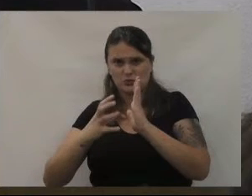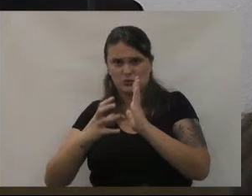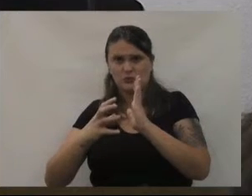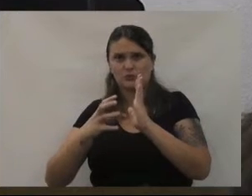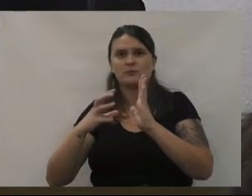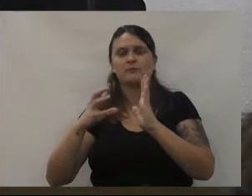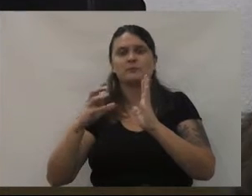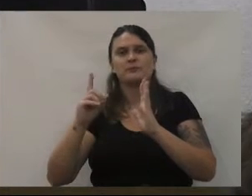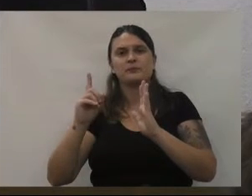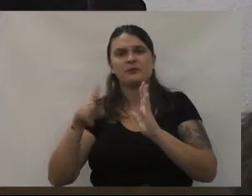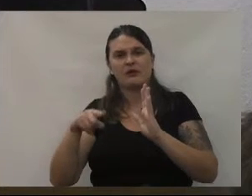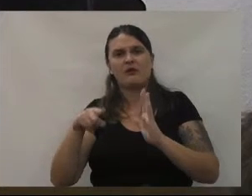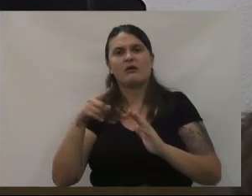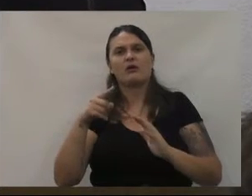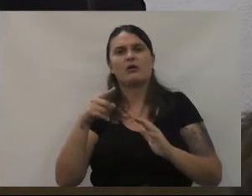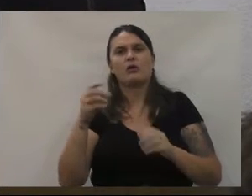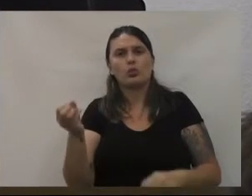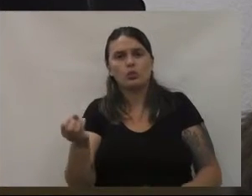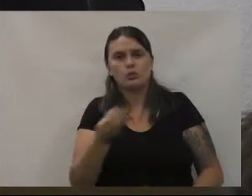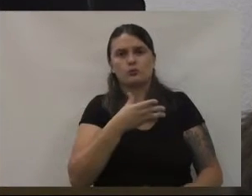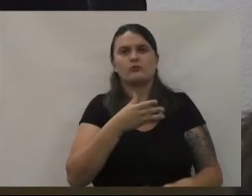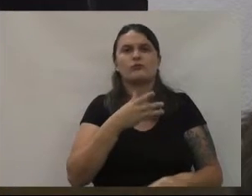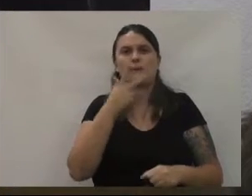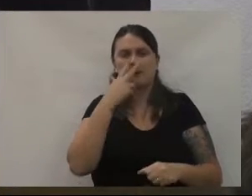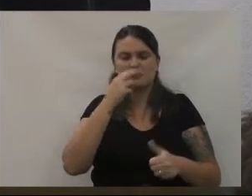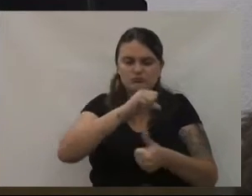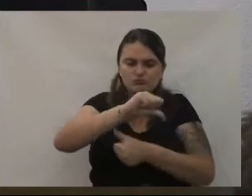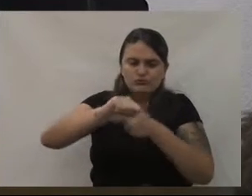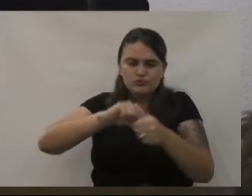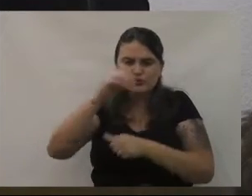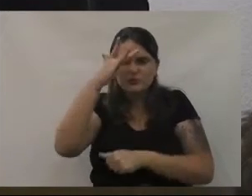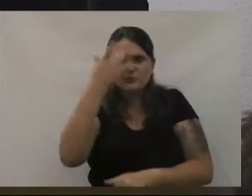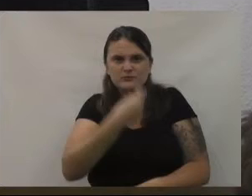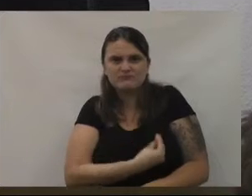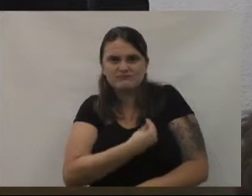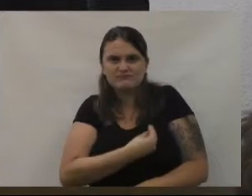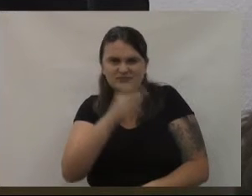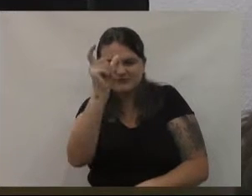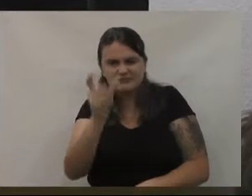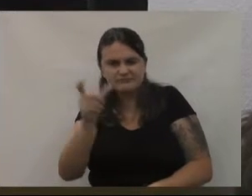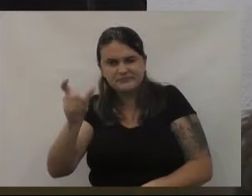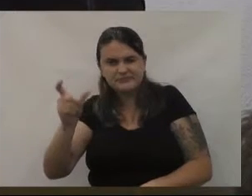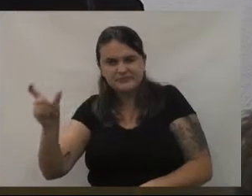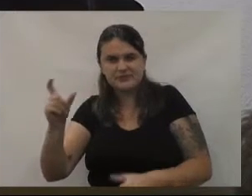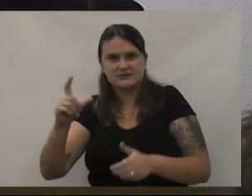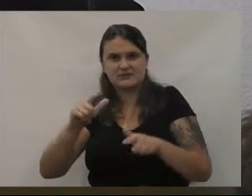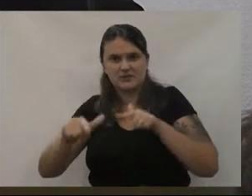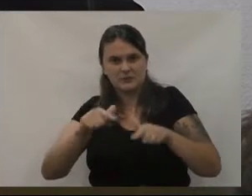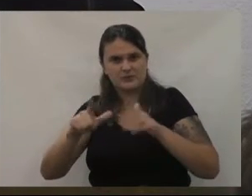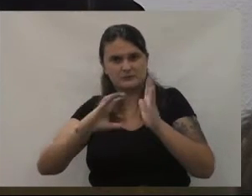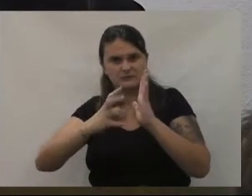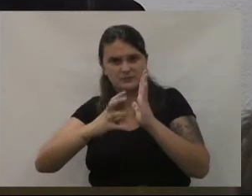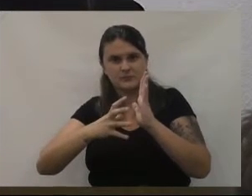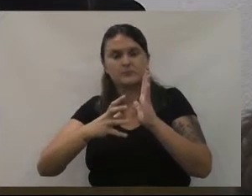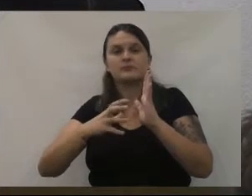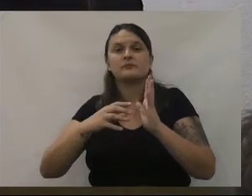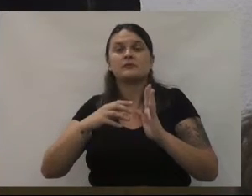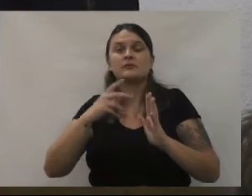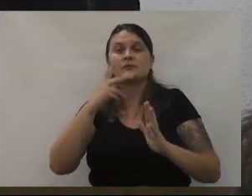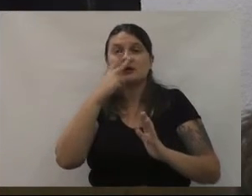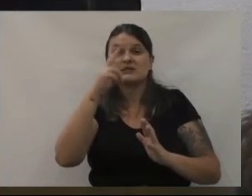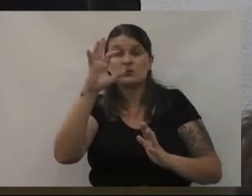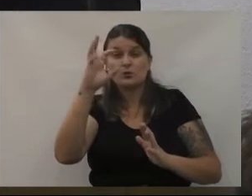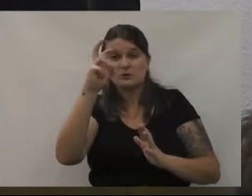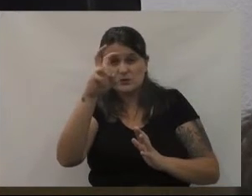um parlamento relativamente novo, houve uma renovação de mais de 50%, e os